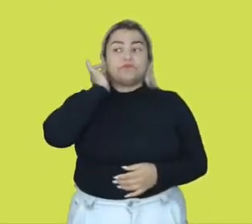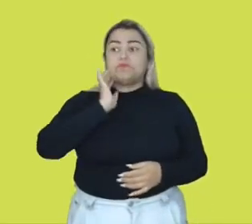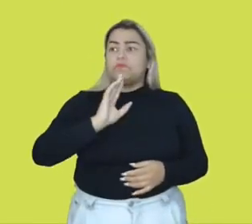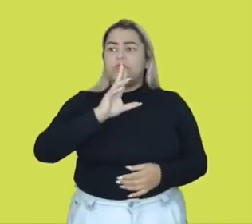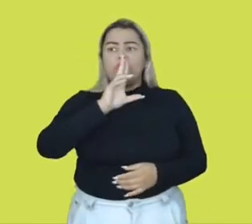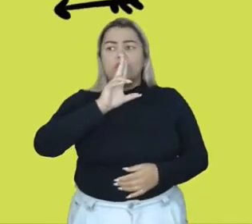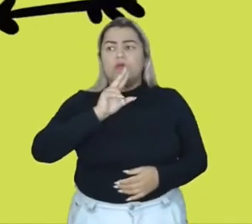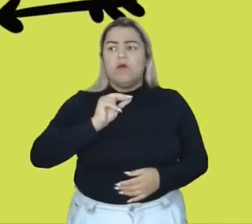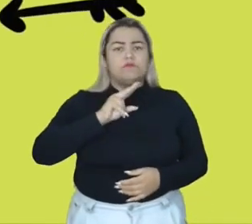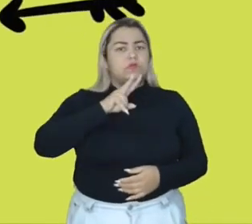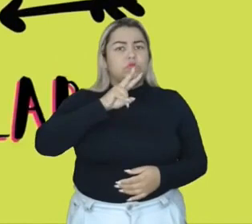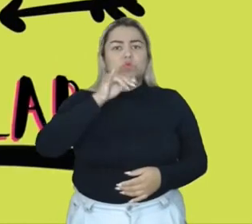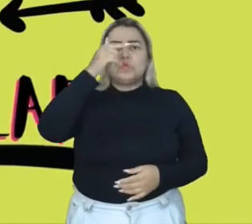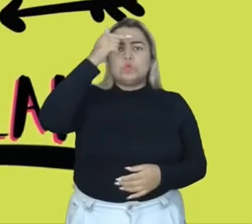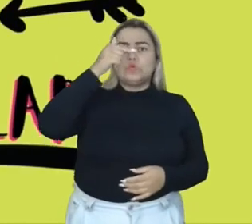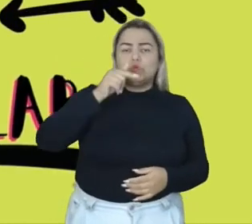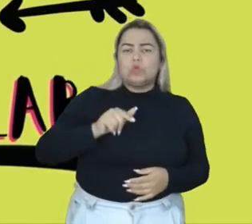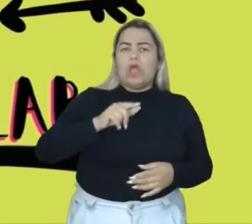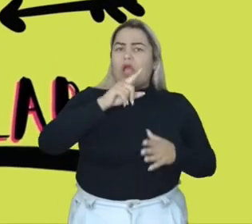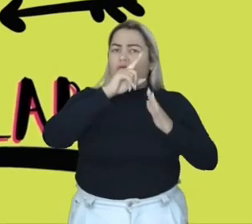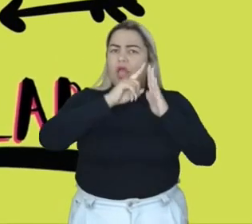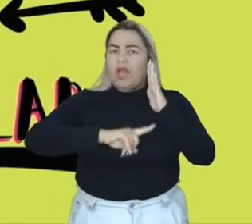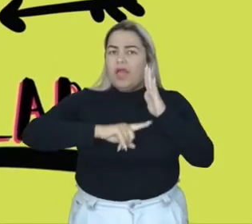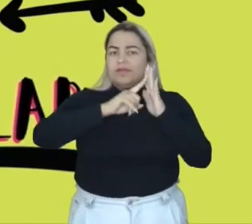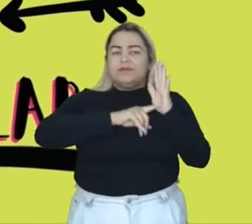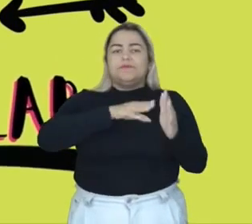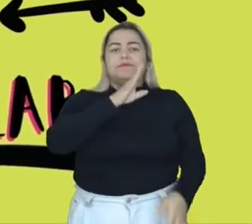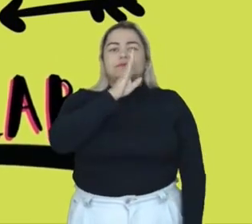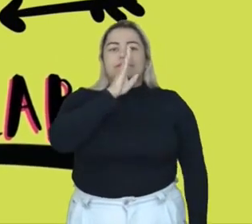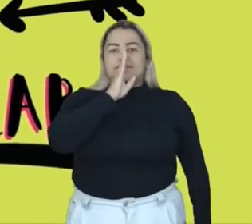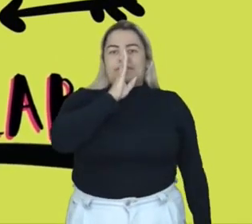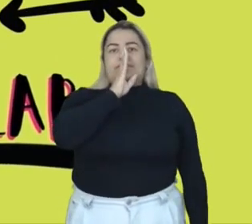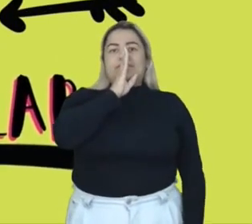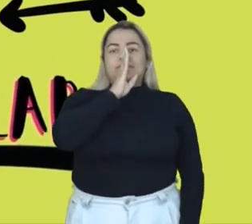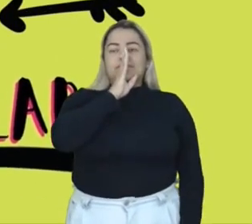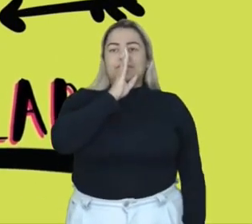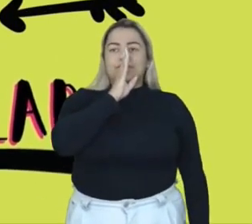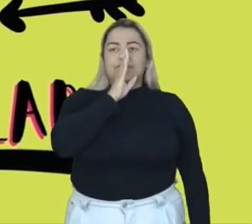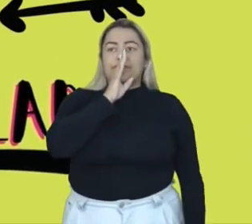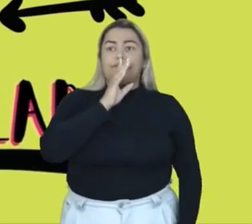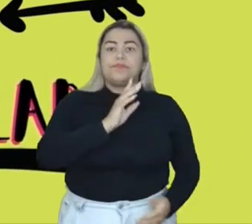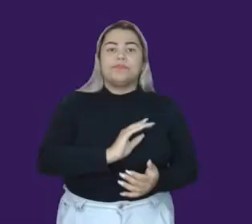Não vão mais conseguir me anular, me calar.